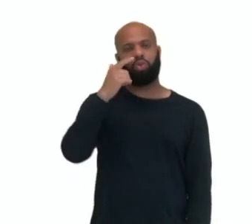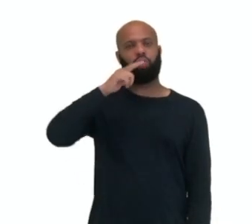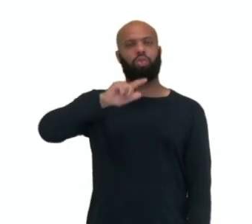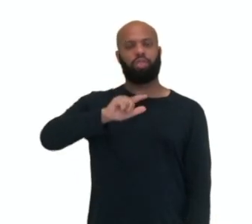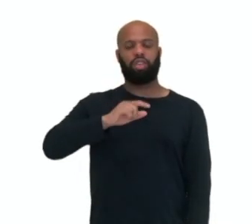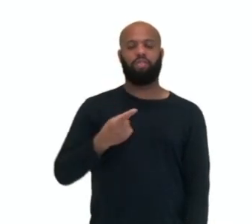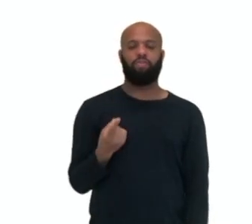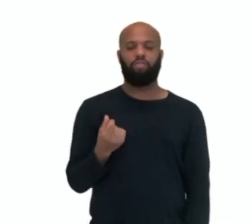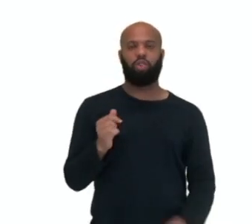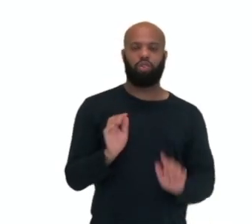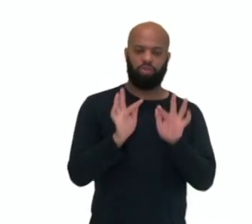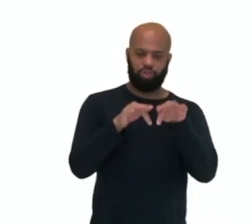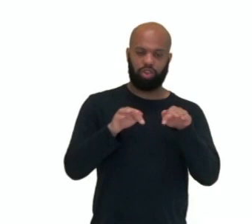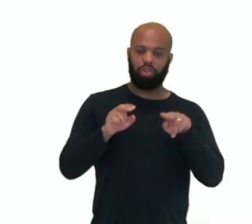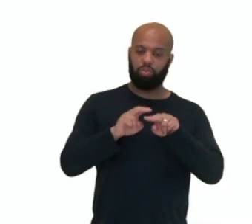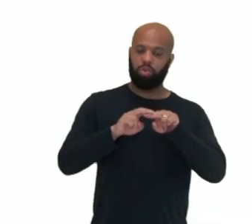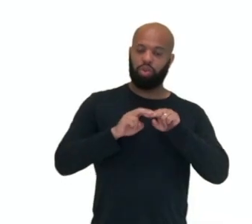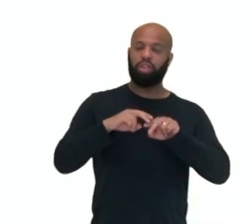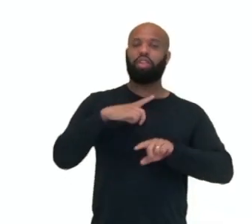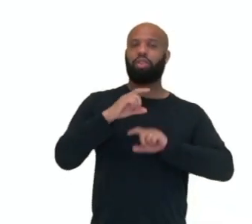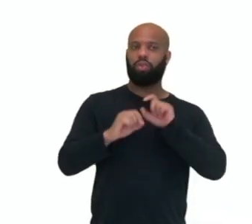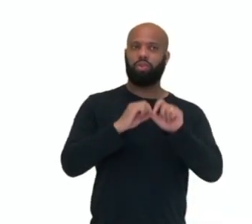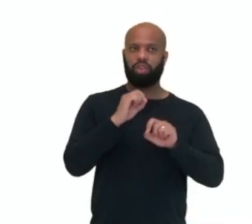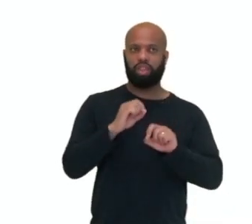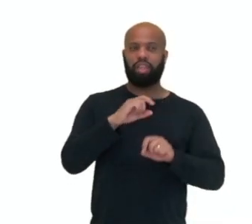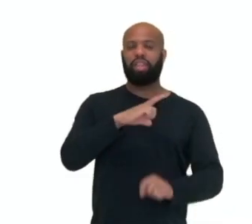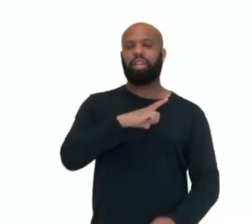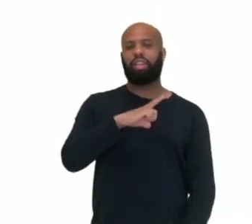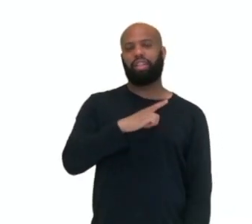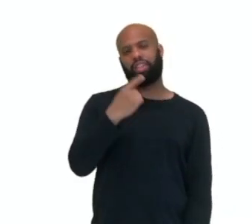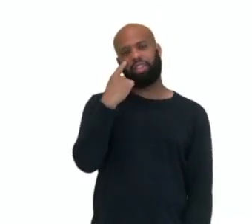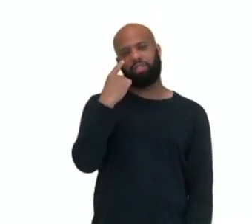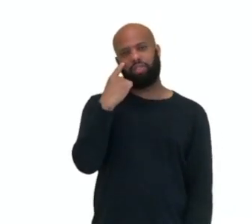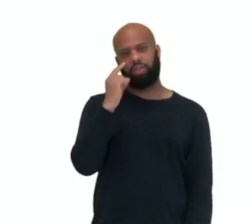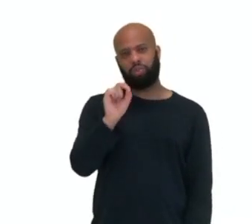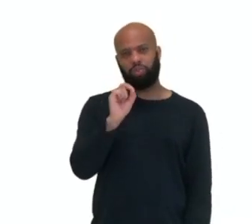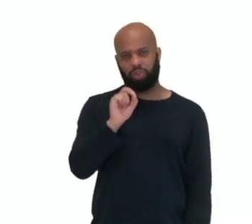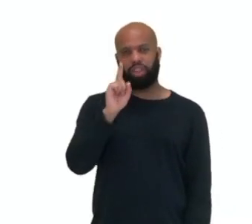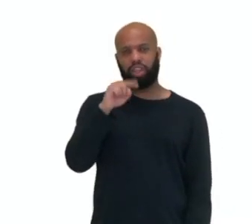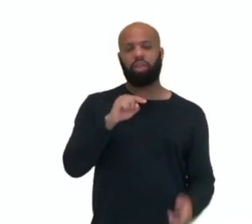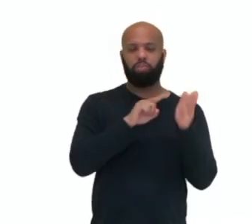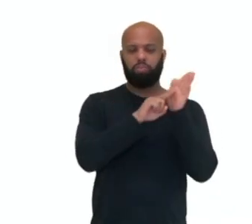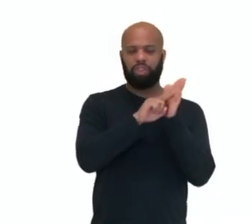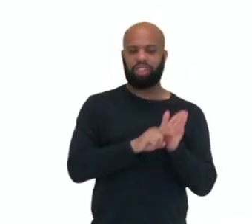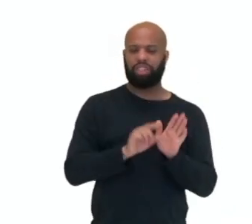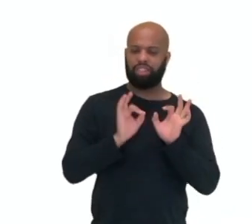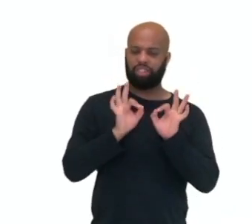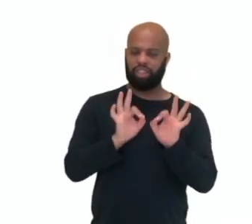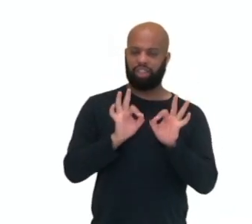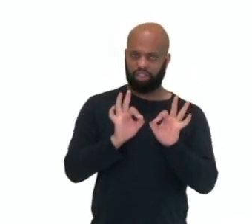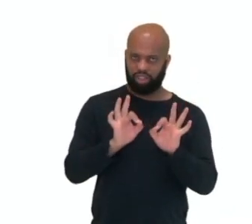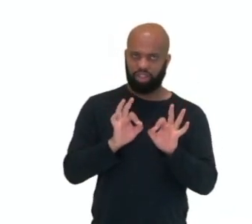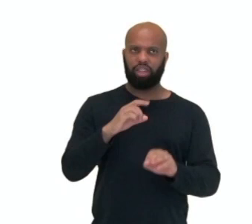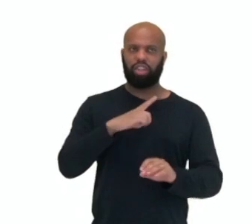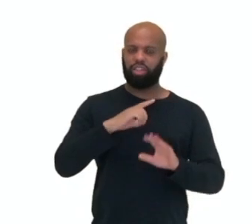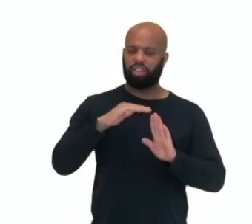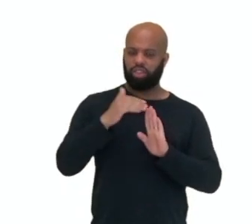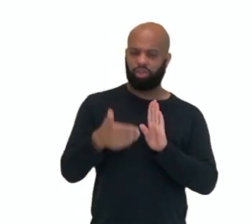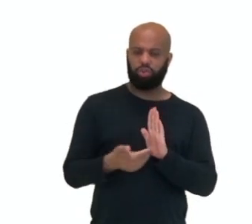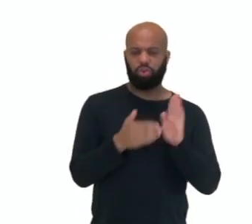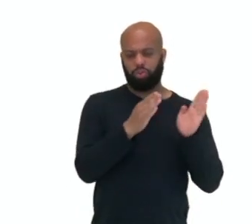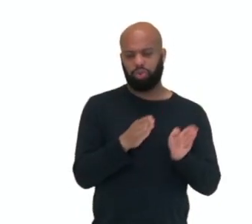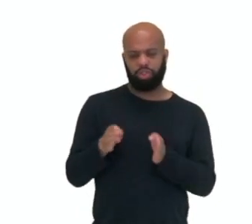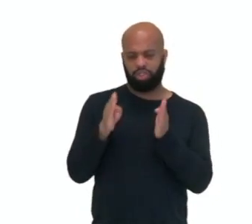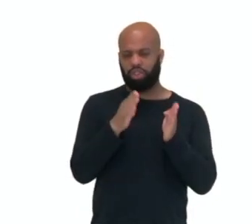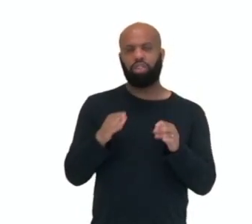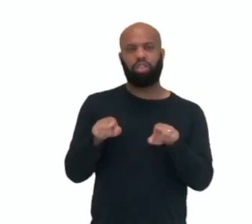valor final. Para isso, você precisa levar muito em conta o levantamento que você vai levar em todo o processo.